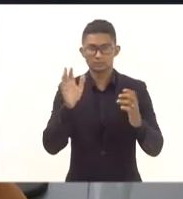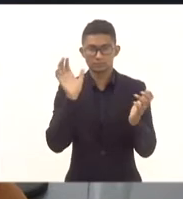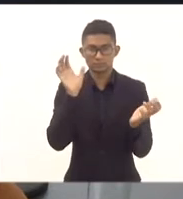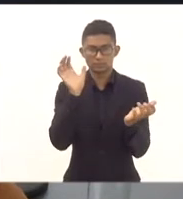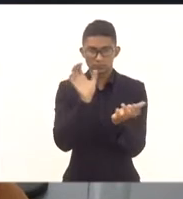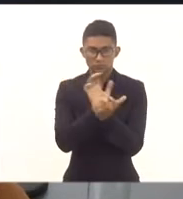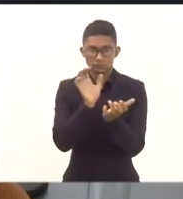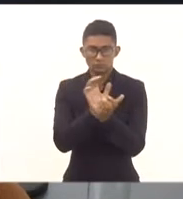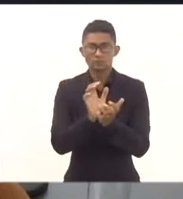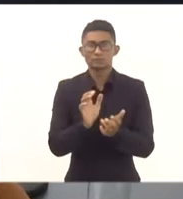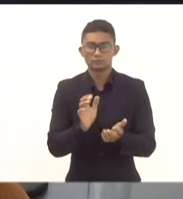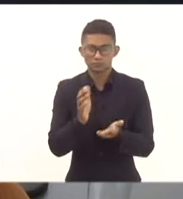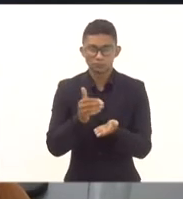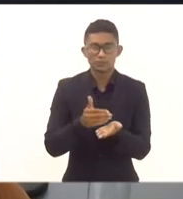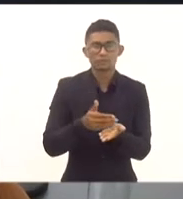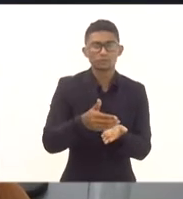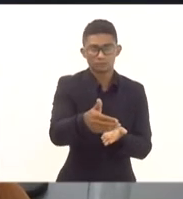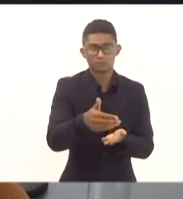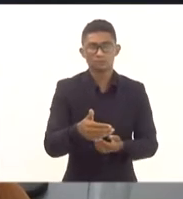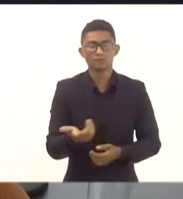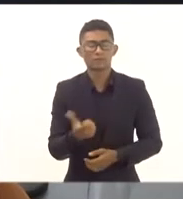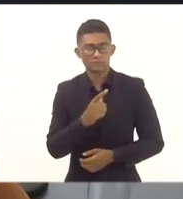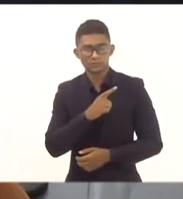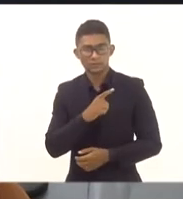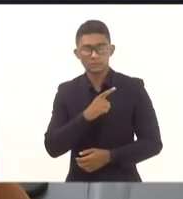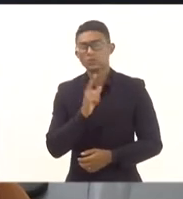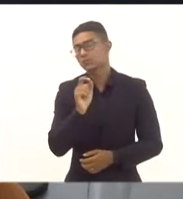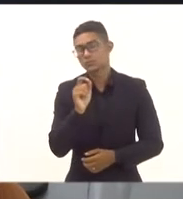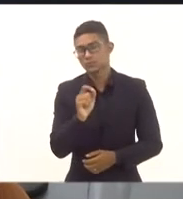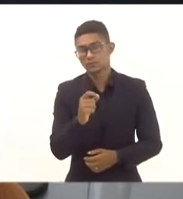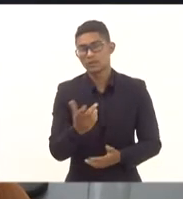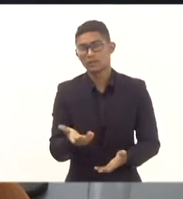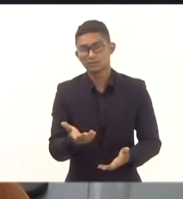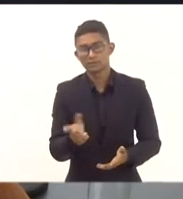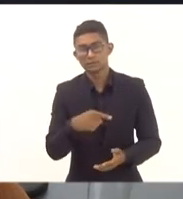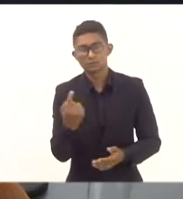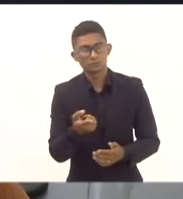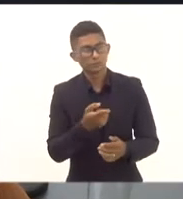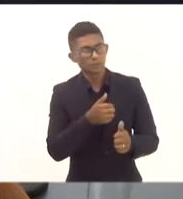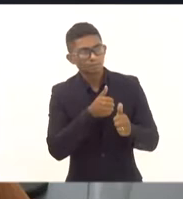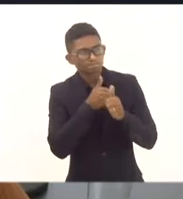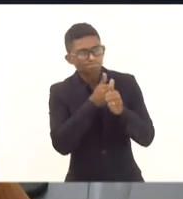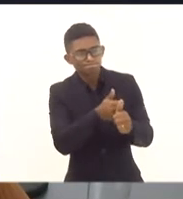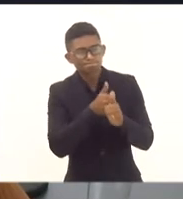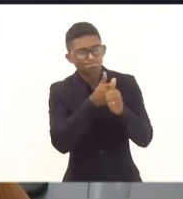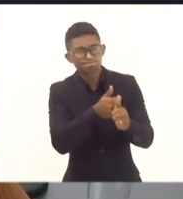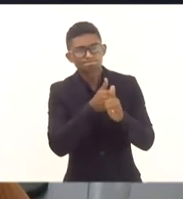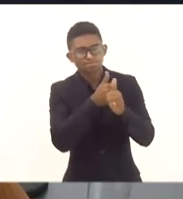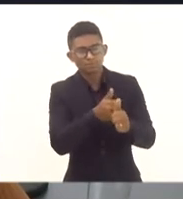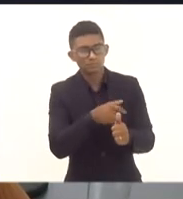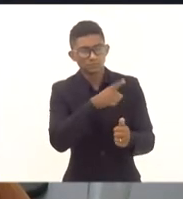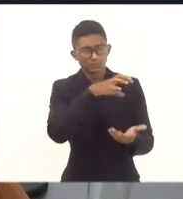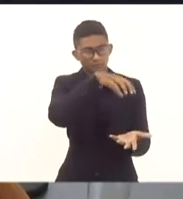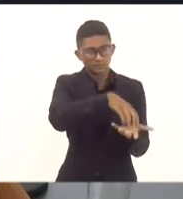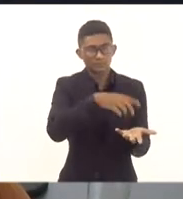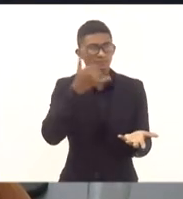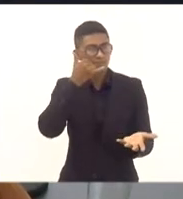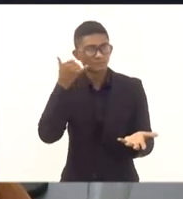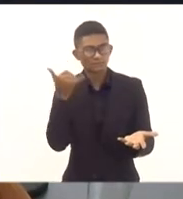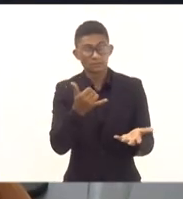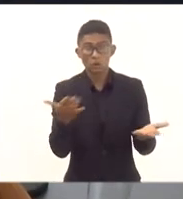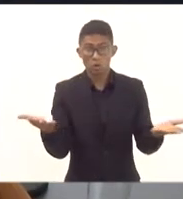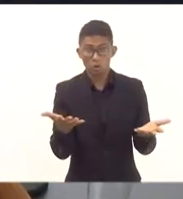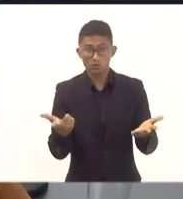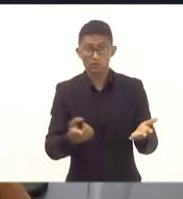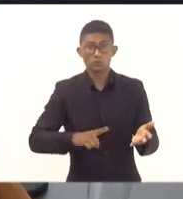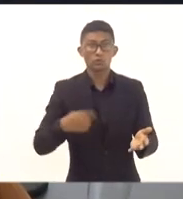que implementou essa condição tem acompanhado o inclusive né os atendimentos do call center hoje mesmo antes